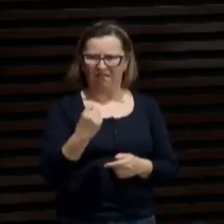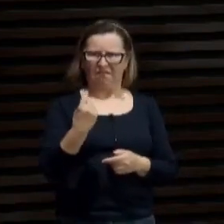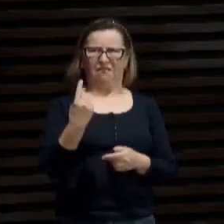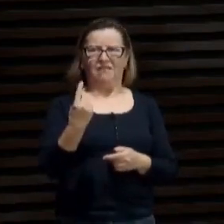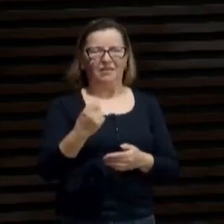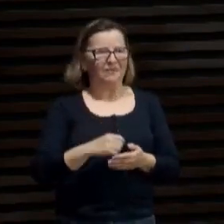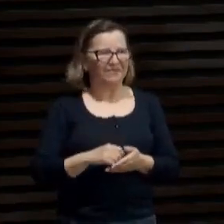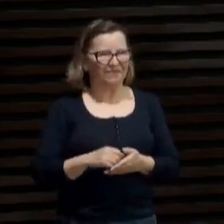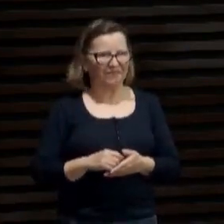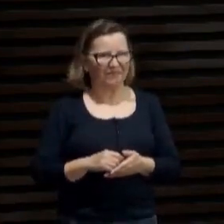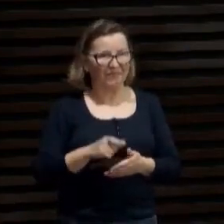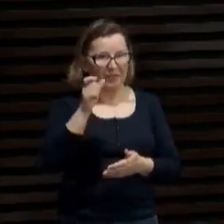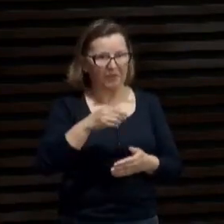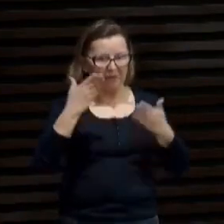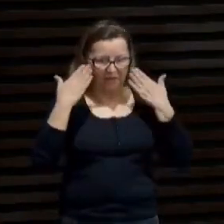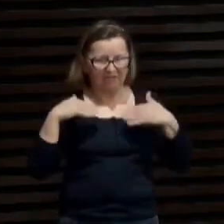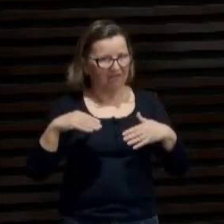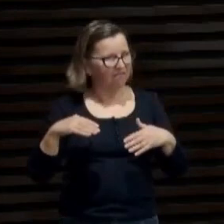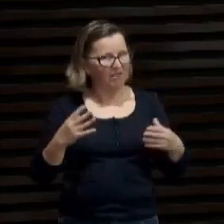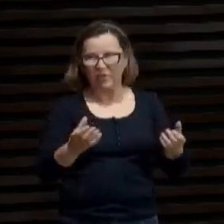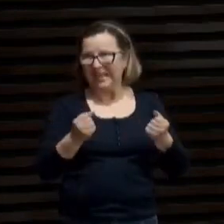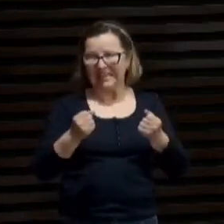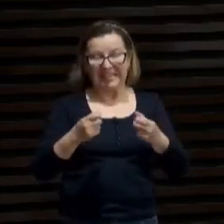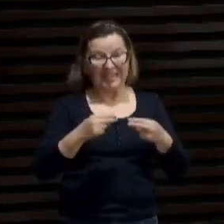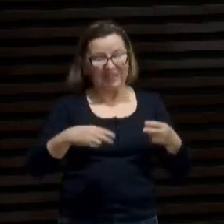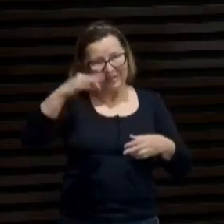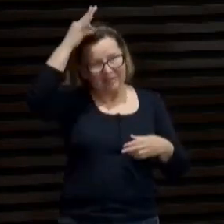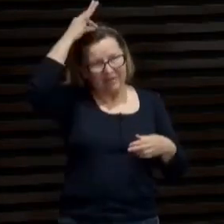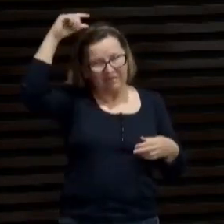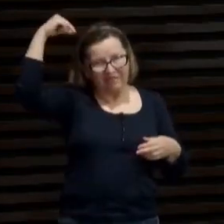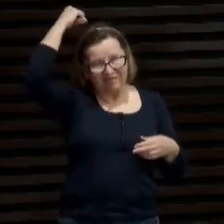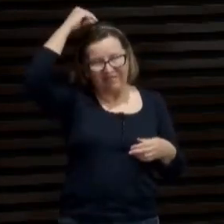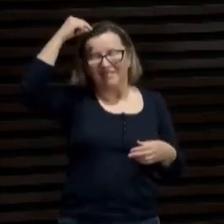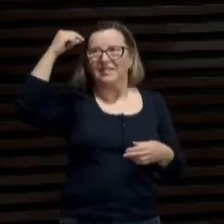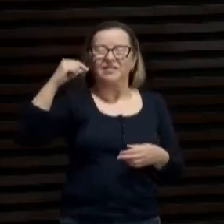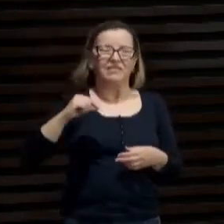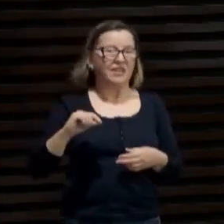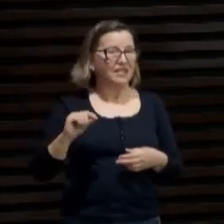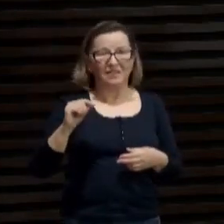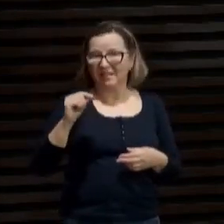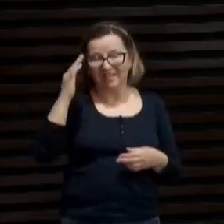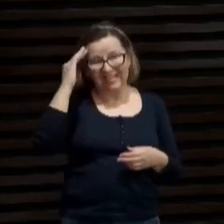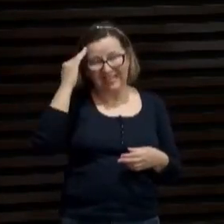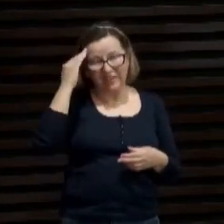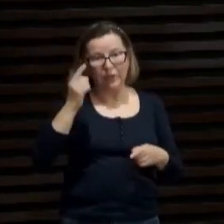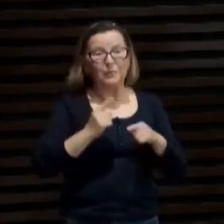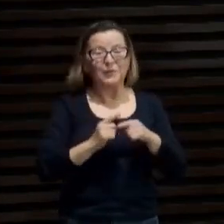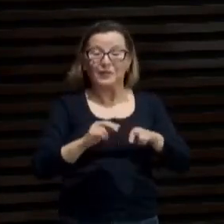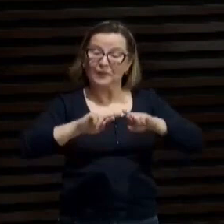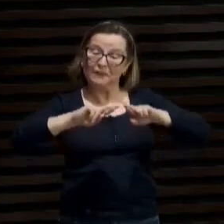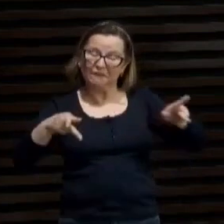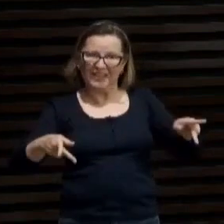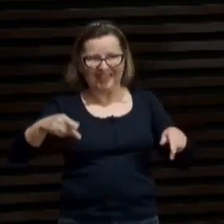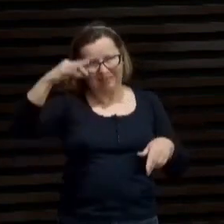homem natural não aceita as coisas do Espírito de Deus e nem mesmo pode entendê-las, porque elas se discernem espiritualmente, elas se discernem